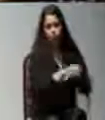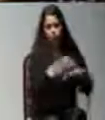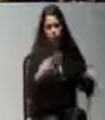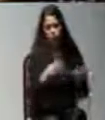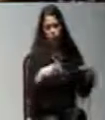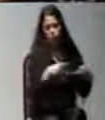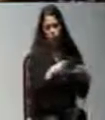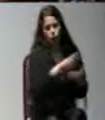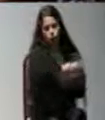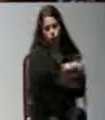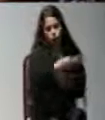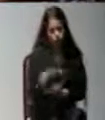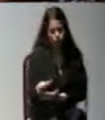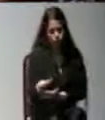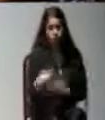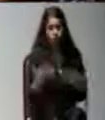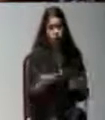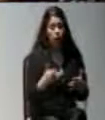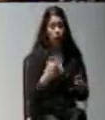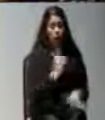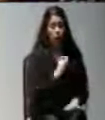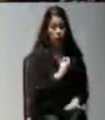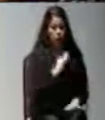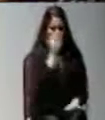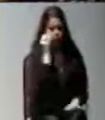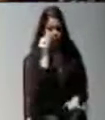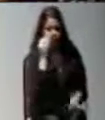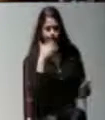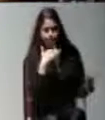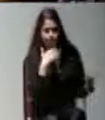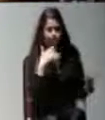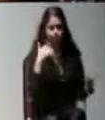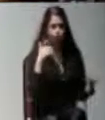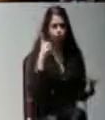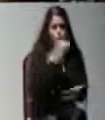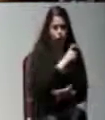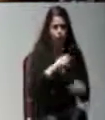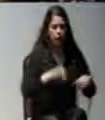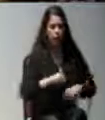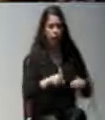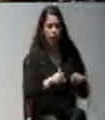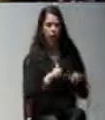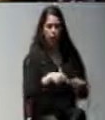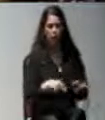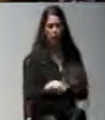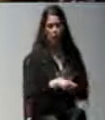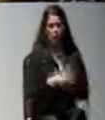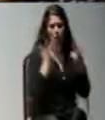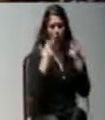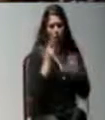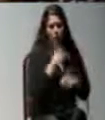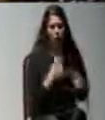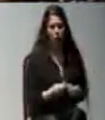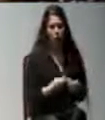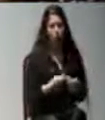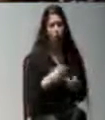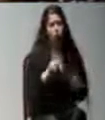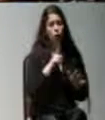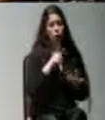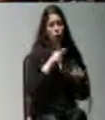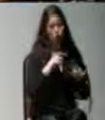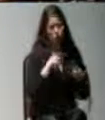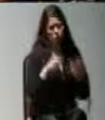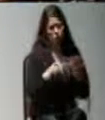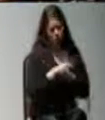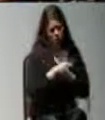população. A vida precária, como condição humana, desaparece e políticas como propostas de liberal, imitam o